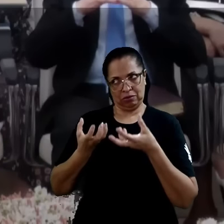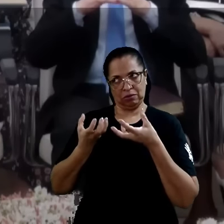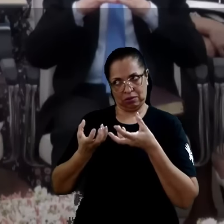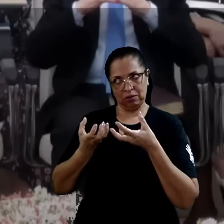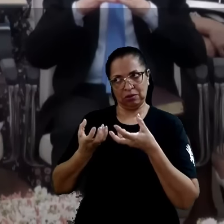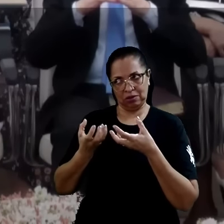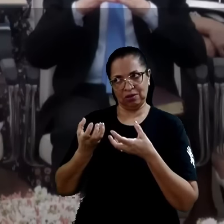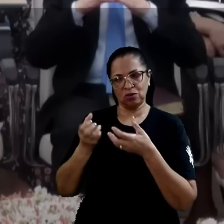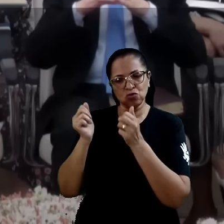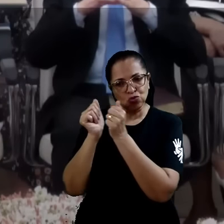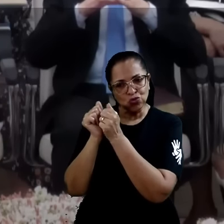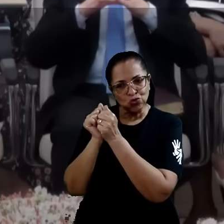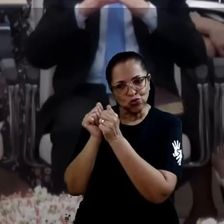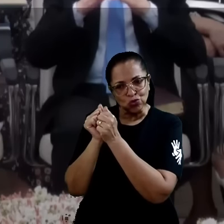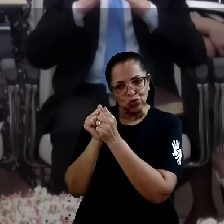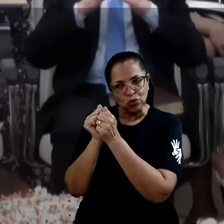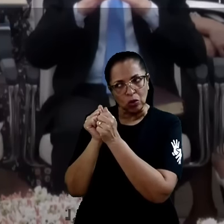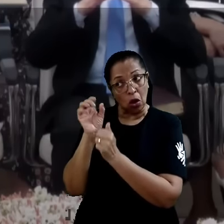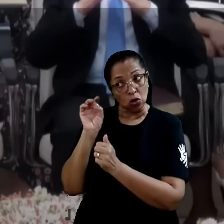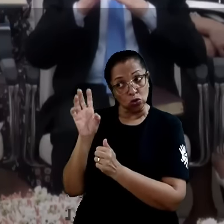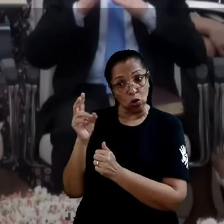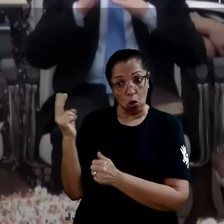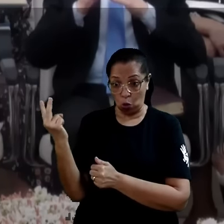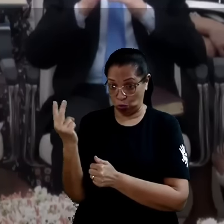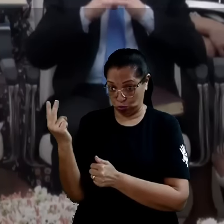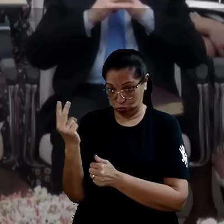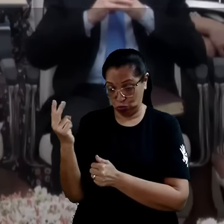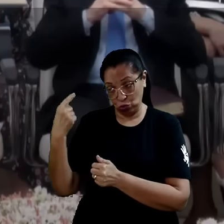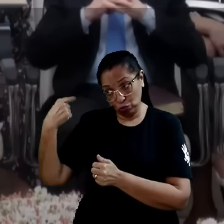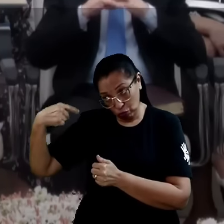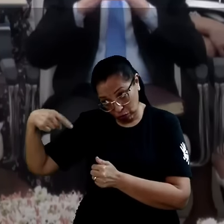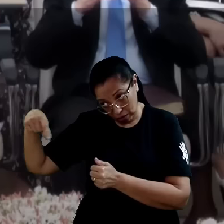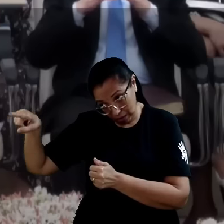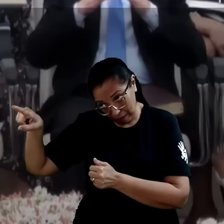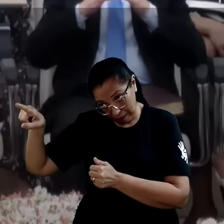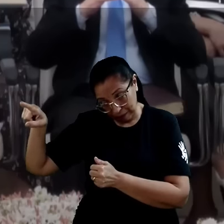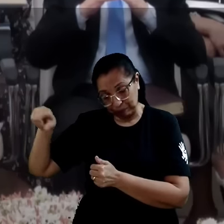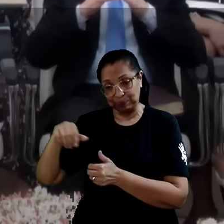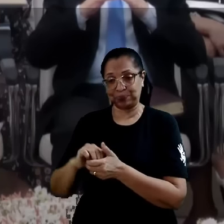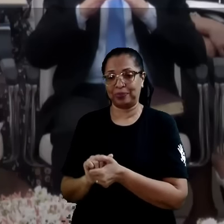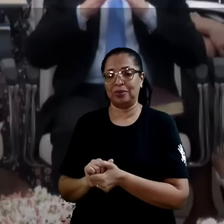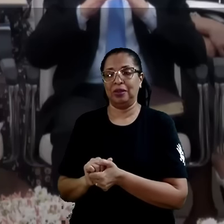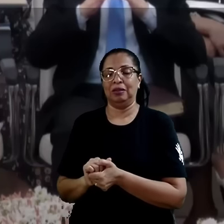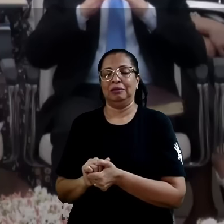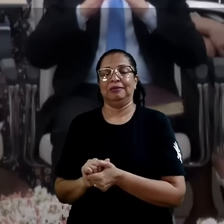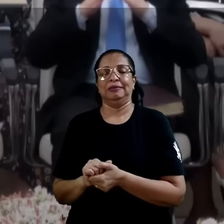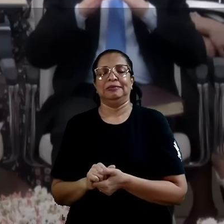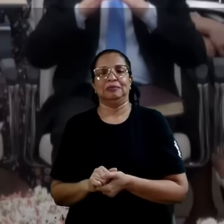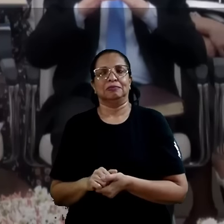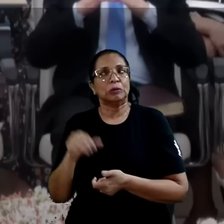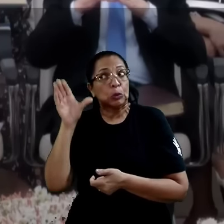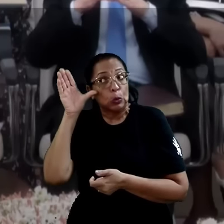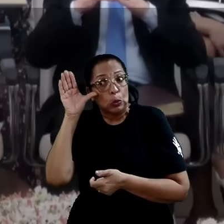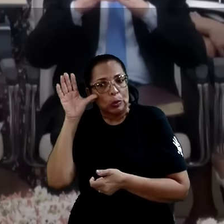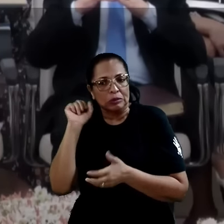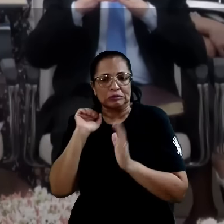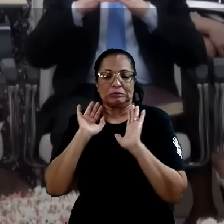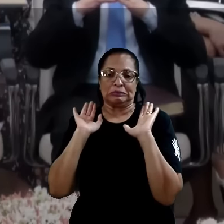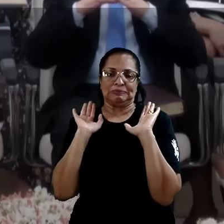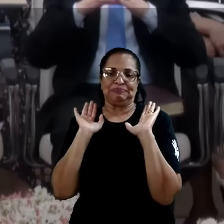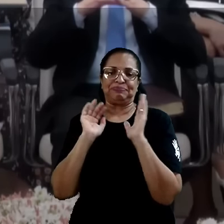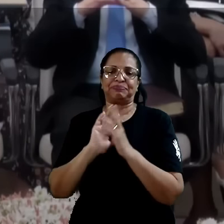acabou ali mas eu fiquei Jesus que será que vai acontecer queria ser um pernilongo para chegar lá e ele